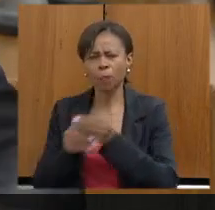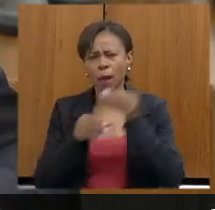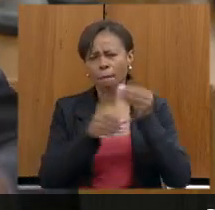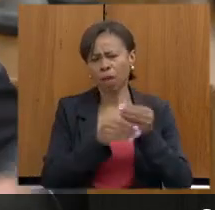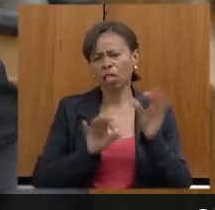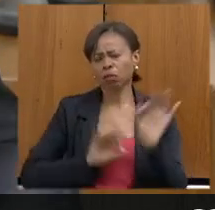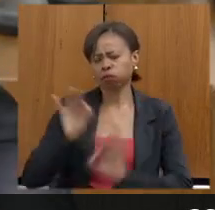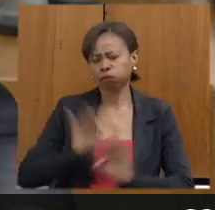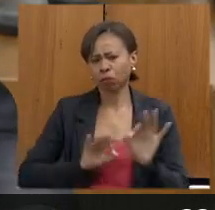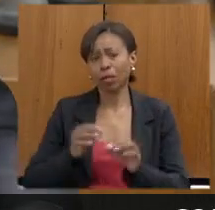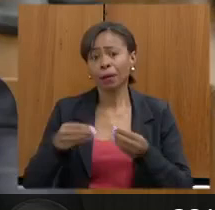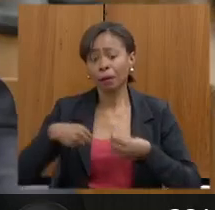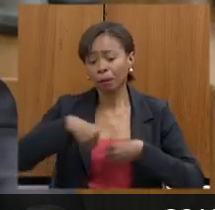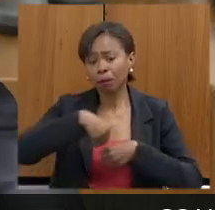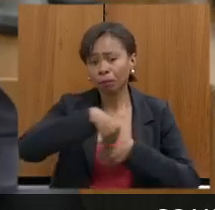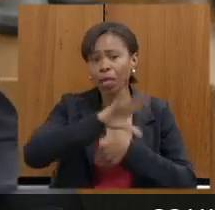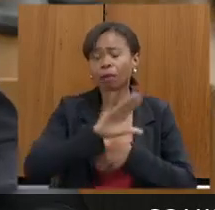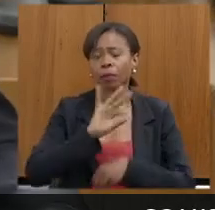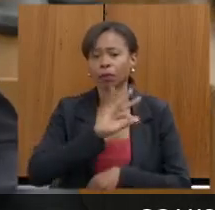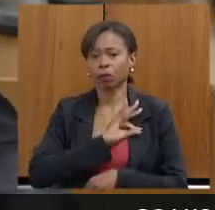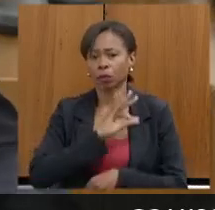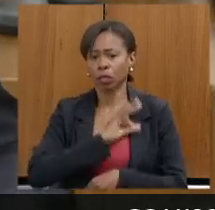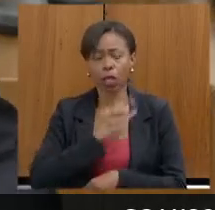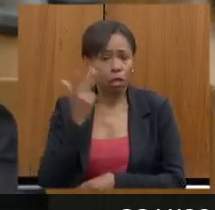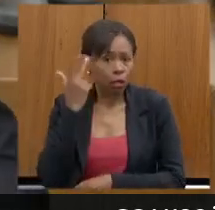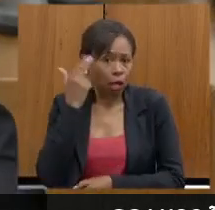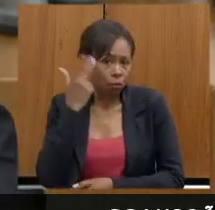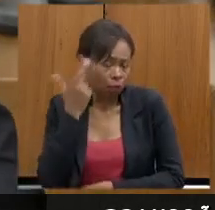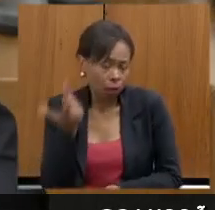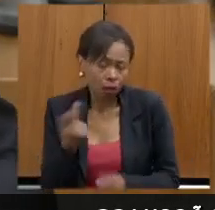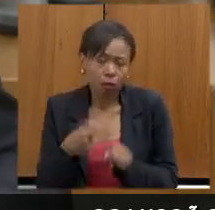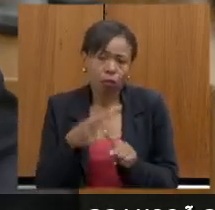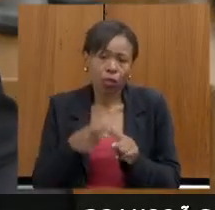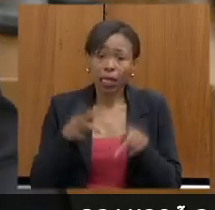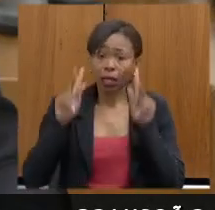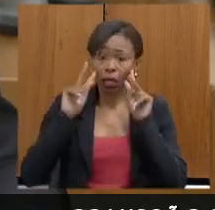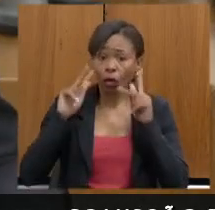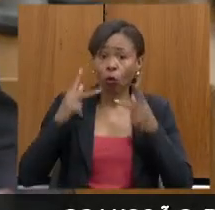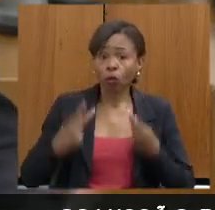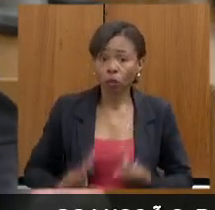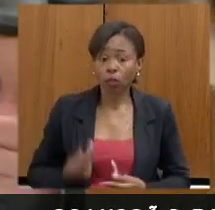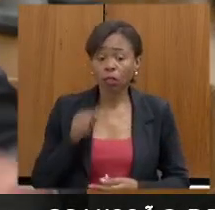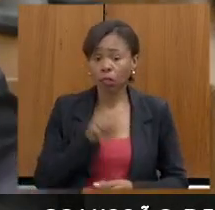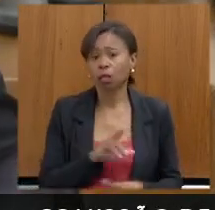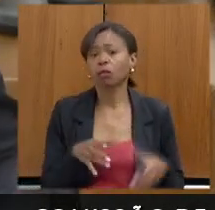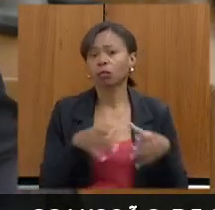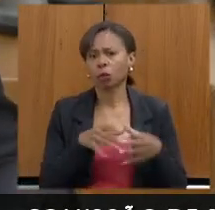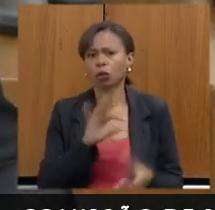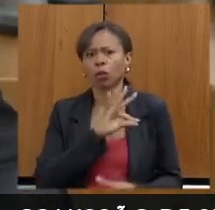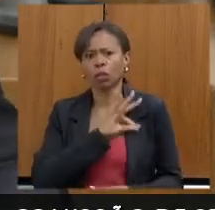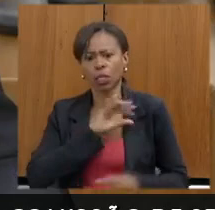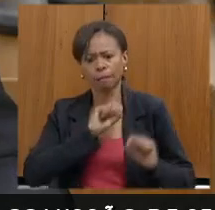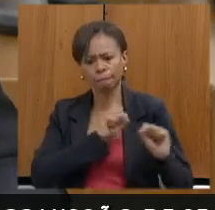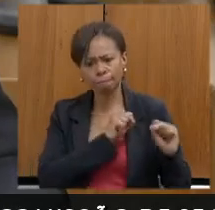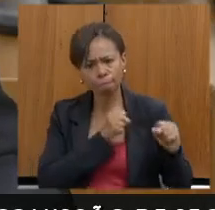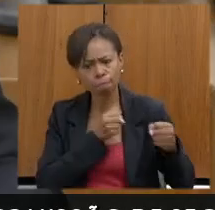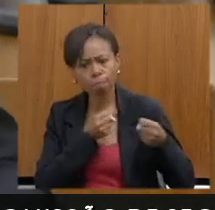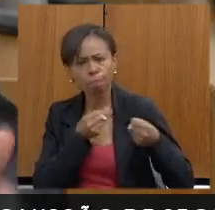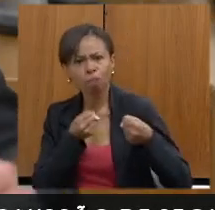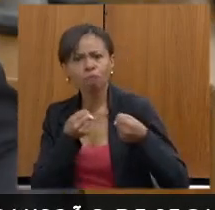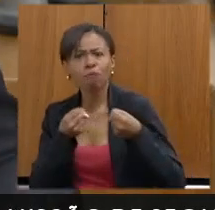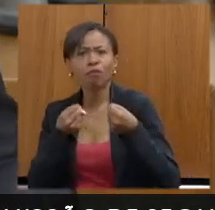muito natural porque foi somente o reconhecimento que que esses homens passam para poder defender nossas